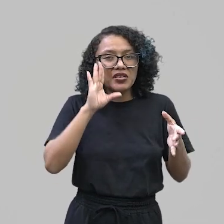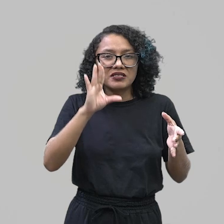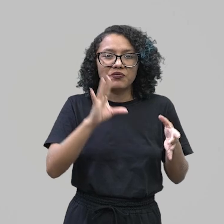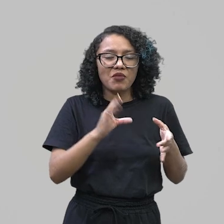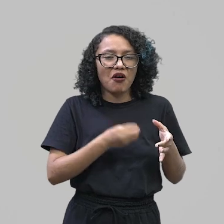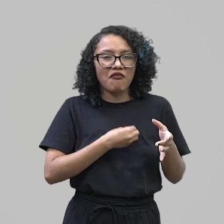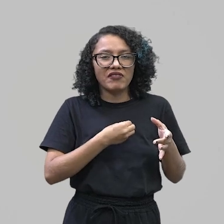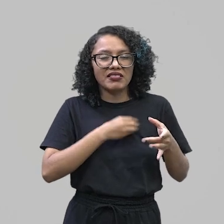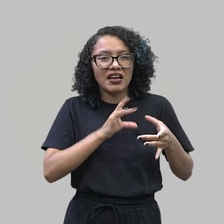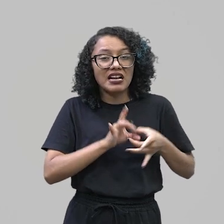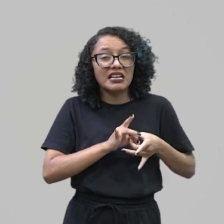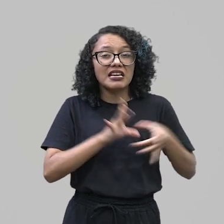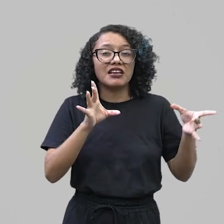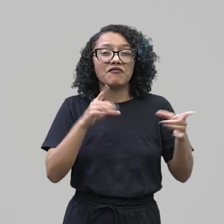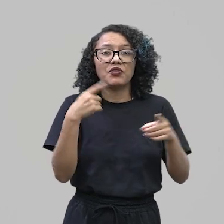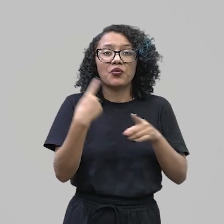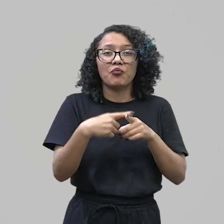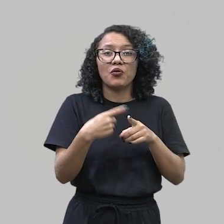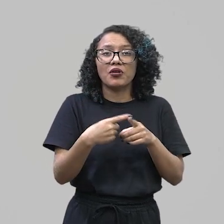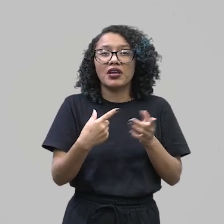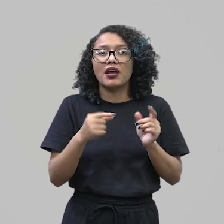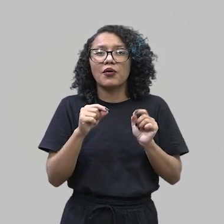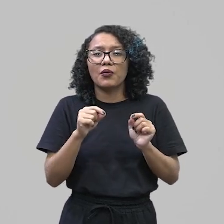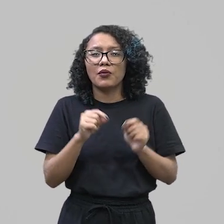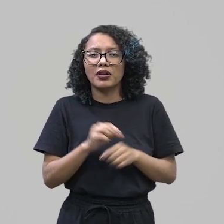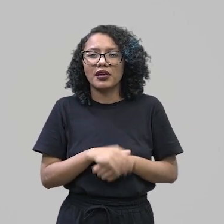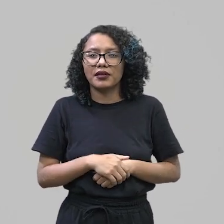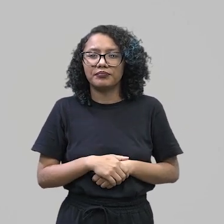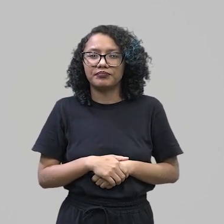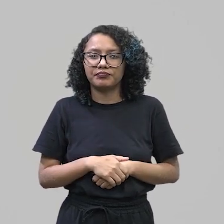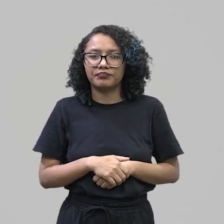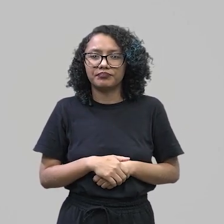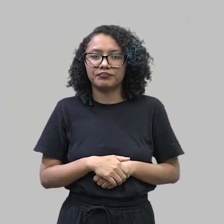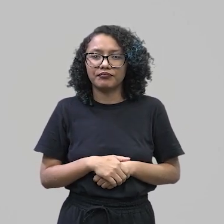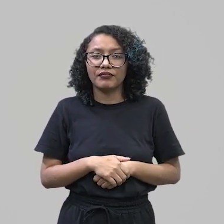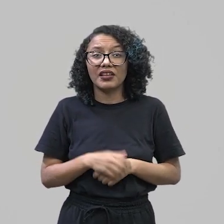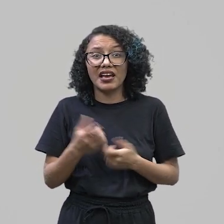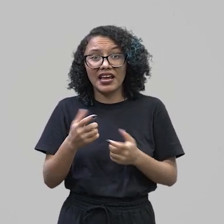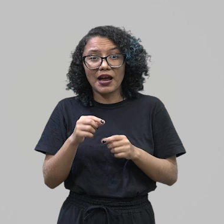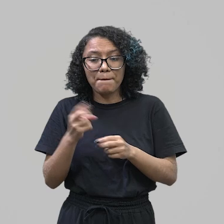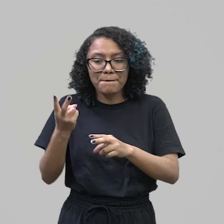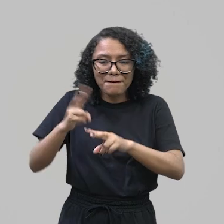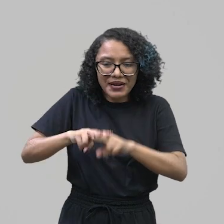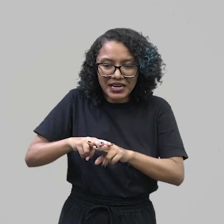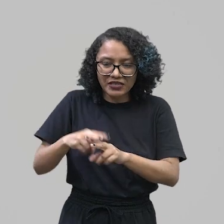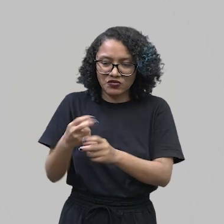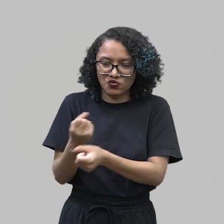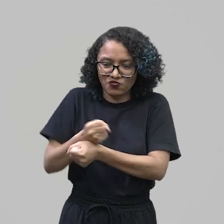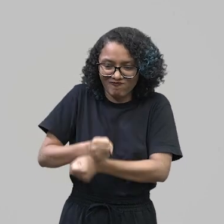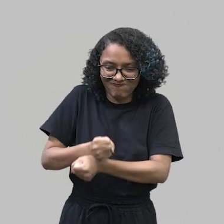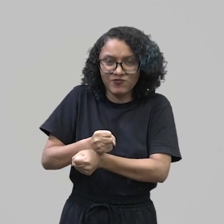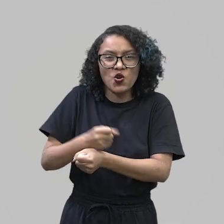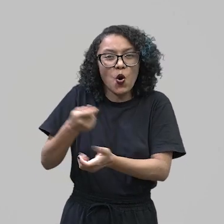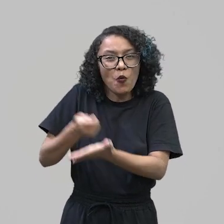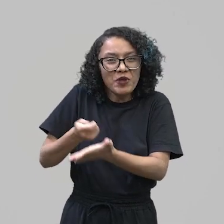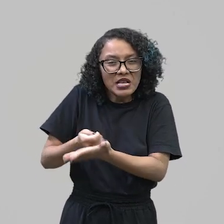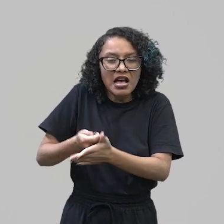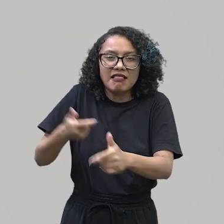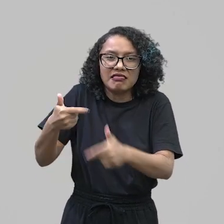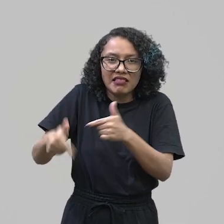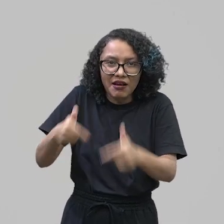já que eles viviam numa condição de estar naquela condição de cativo, né? Em que eles tinham que trabalhar